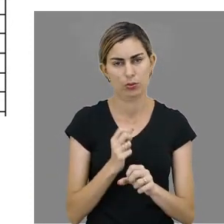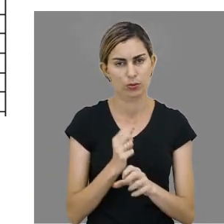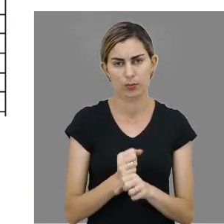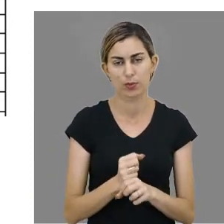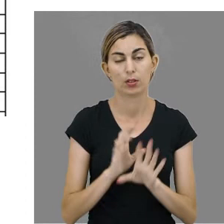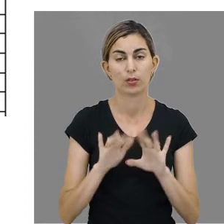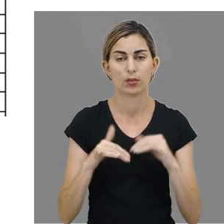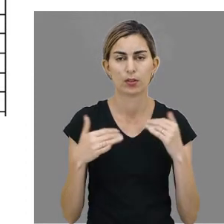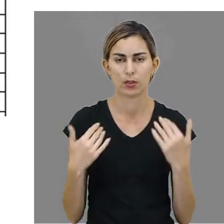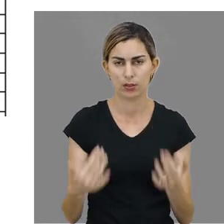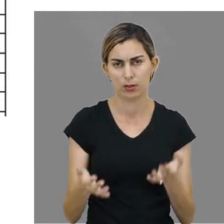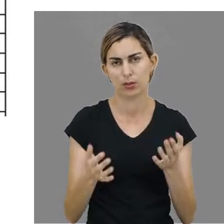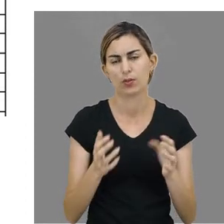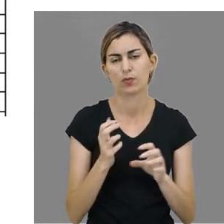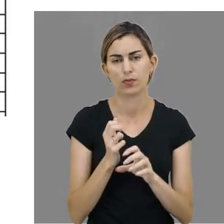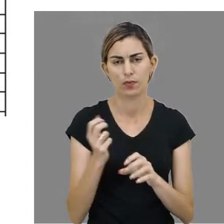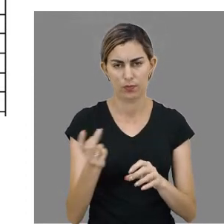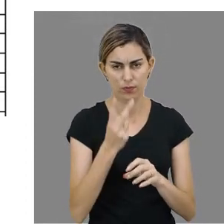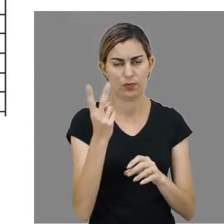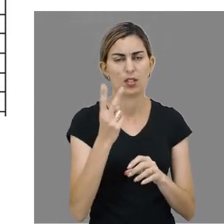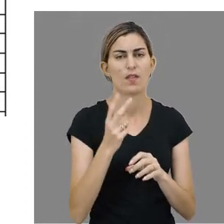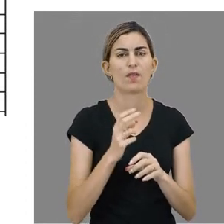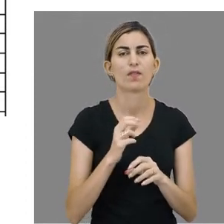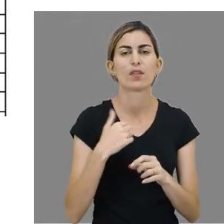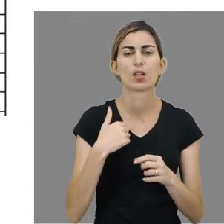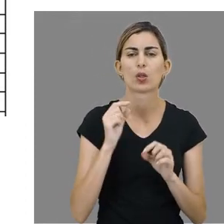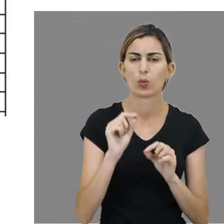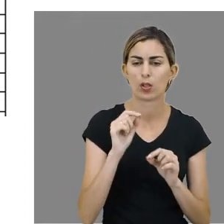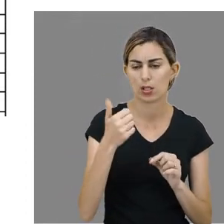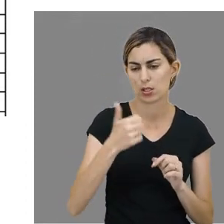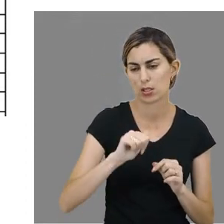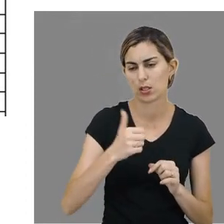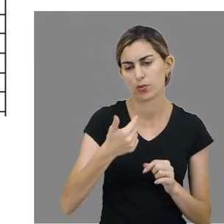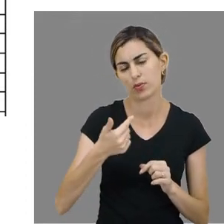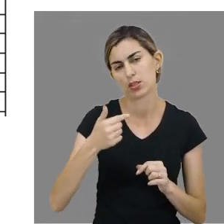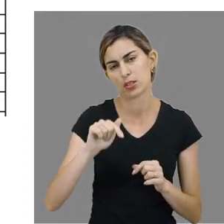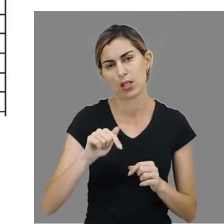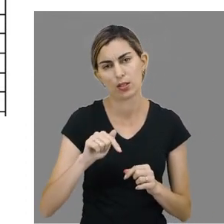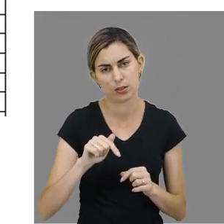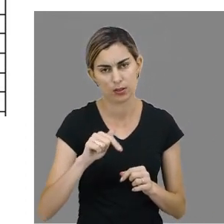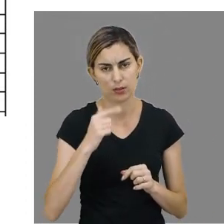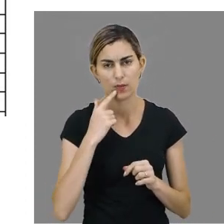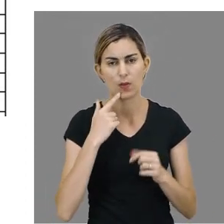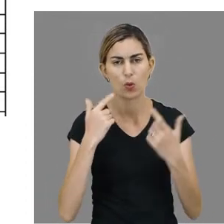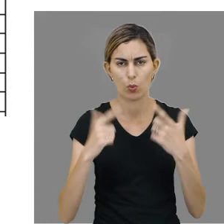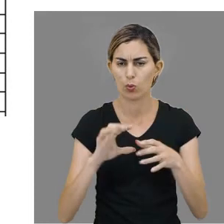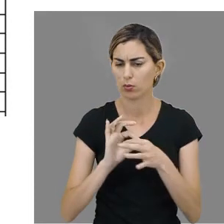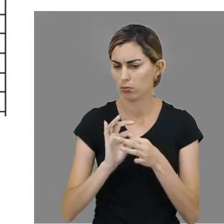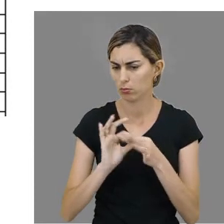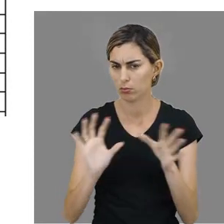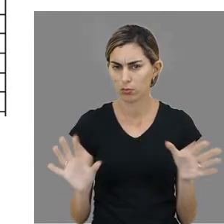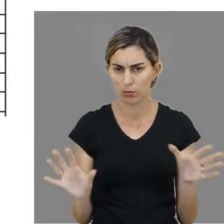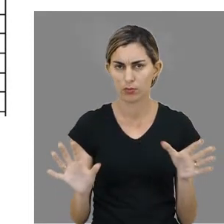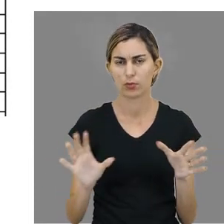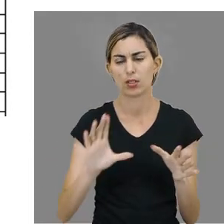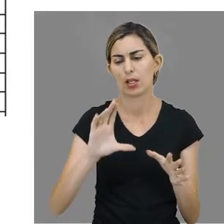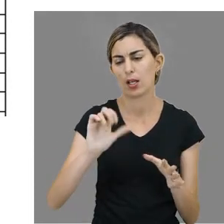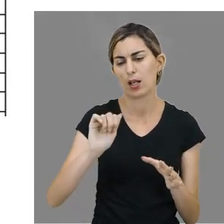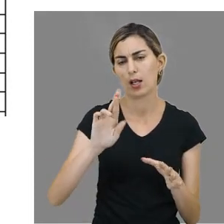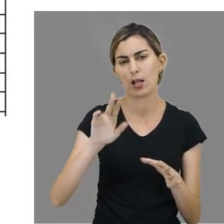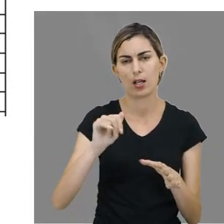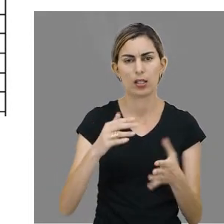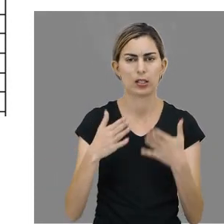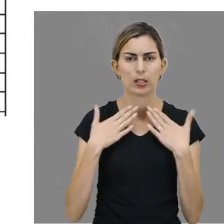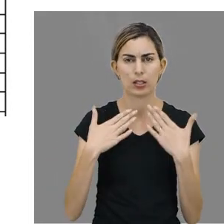encontrado. Então, o valor exatamente acima, imediatamente acima, seria o de 127, onde é permitido uma carga